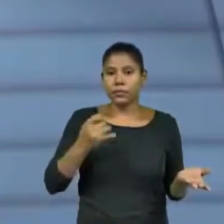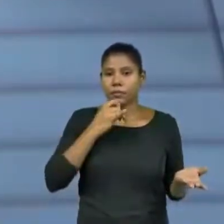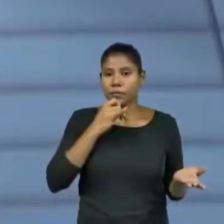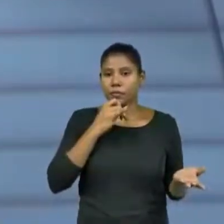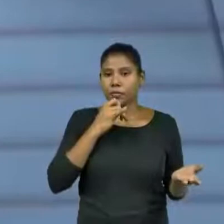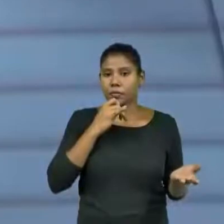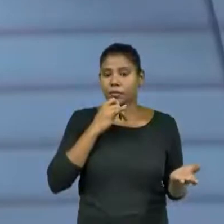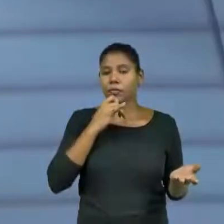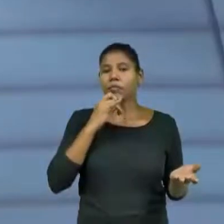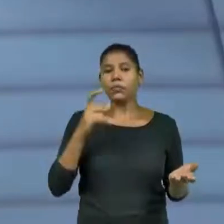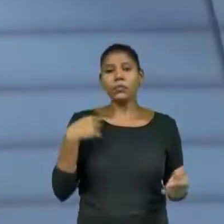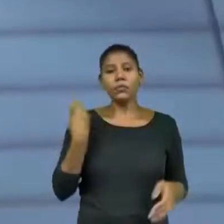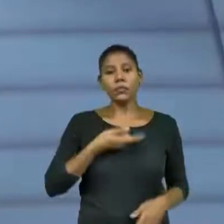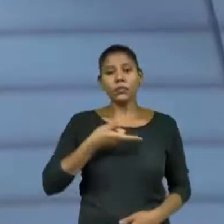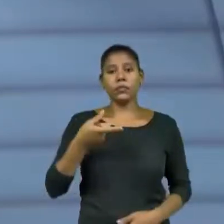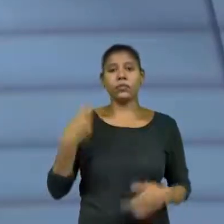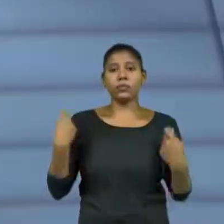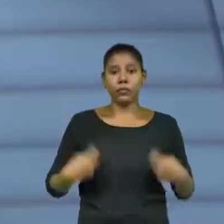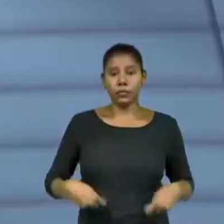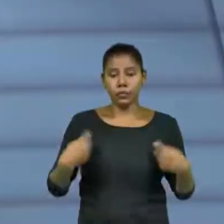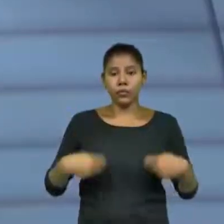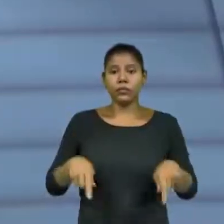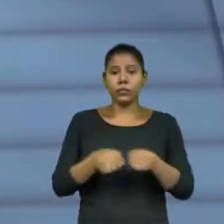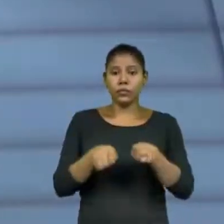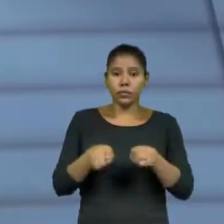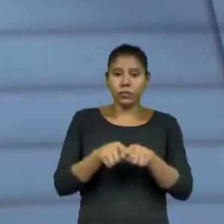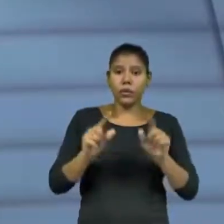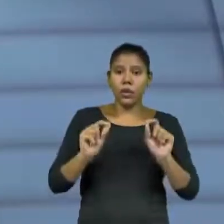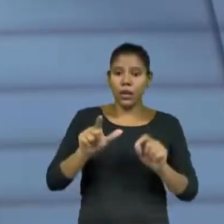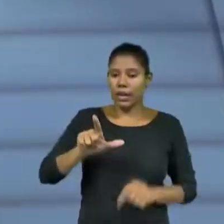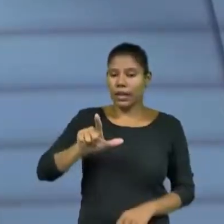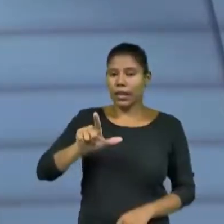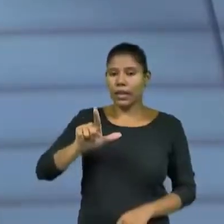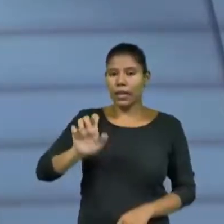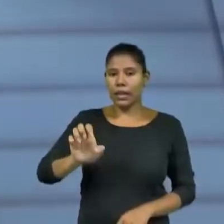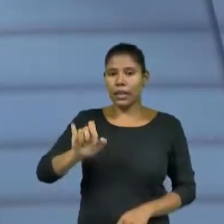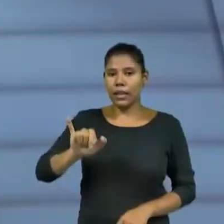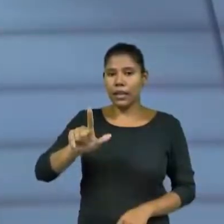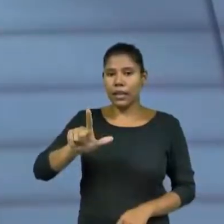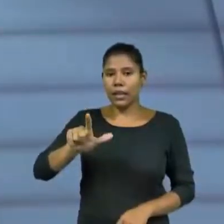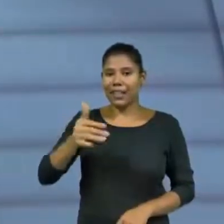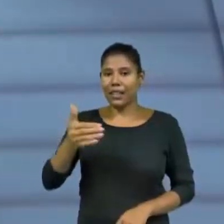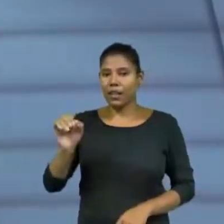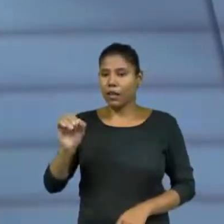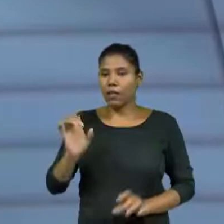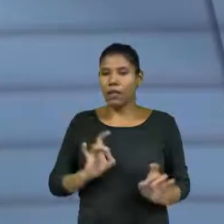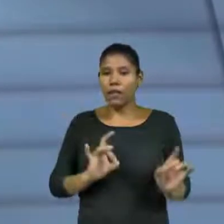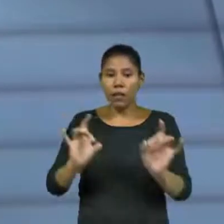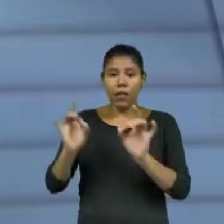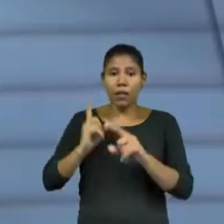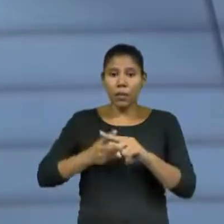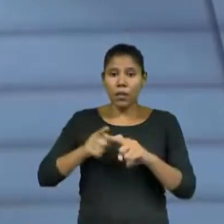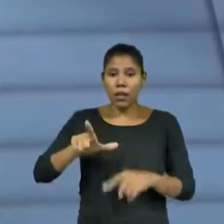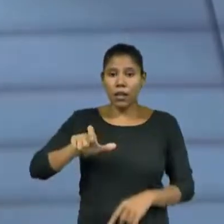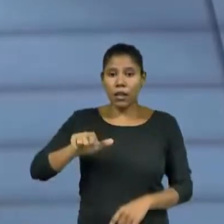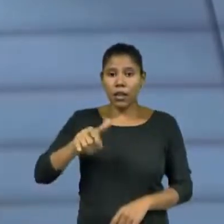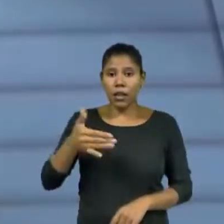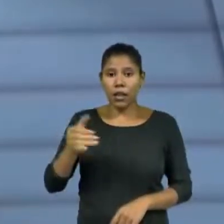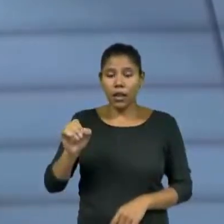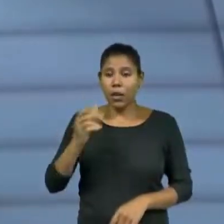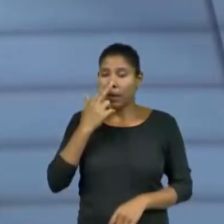offshore, a gente tem reivindicado também um leilão para energia eólica offshore. Por quê? Porque o leilão é uma forma de